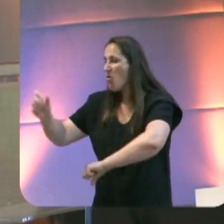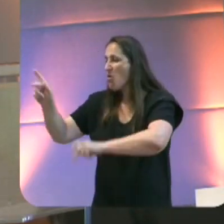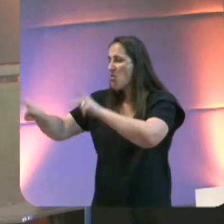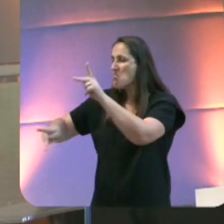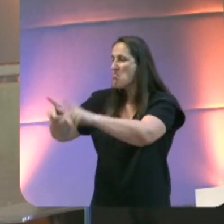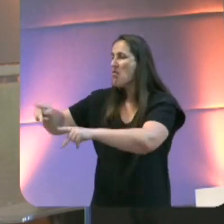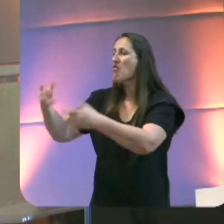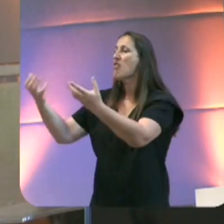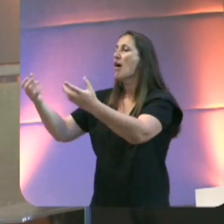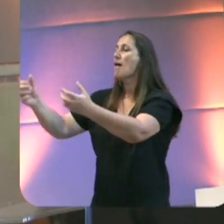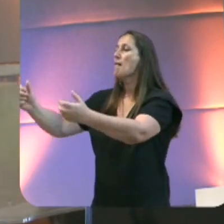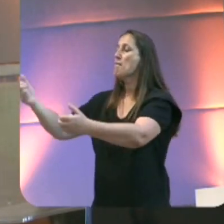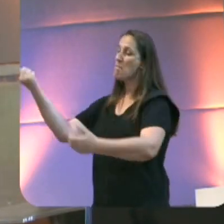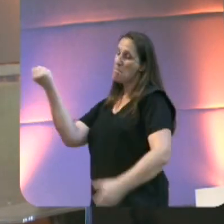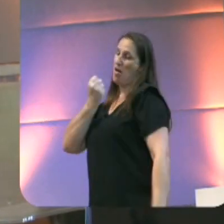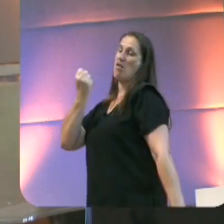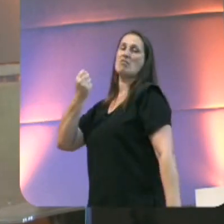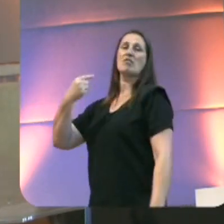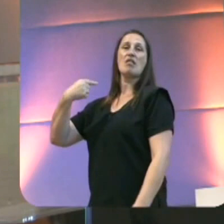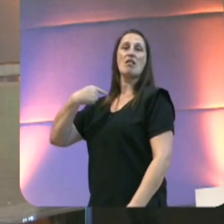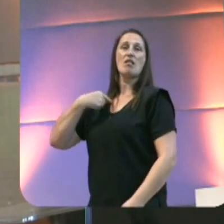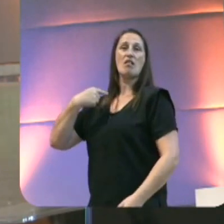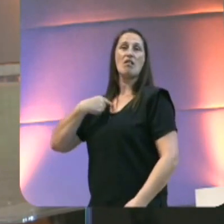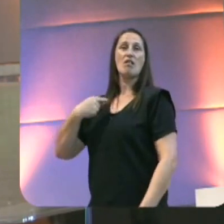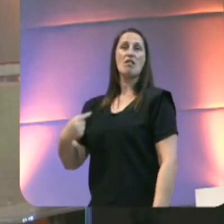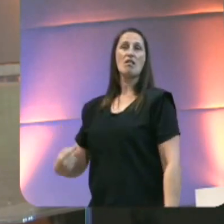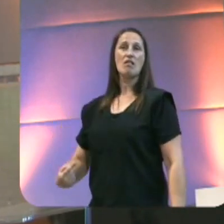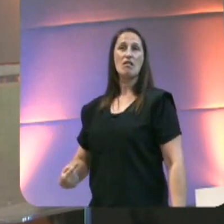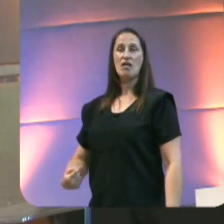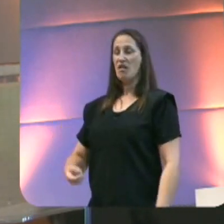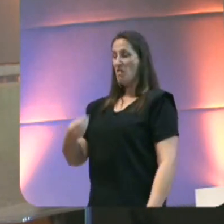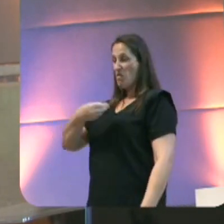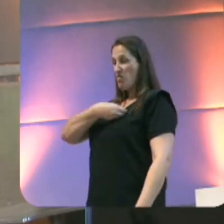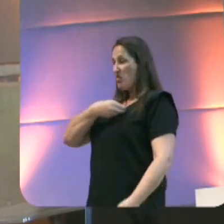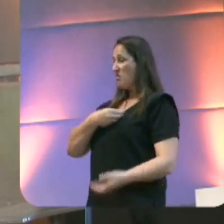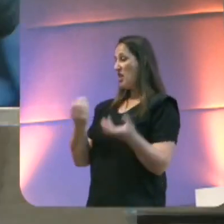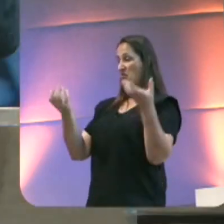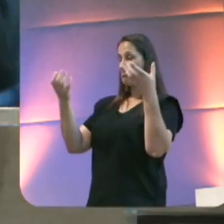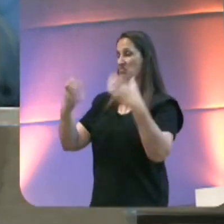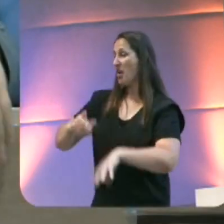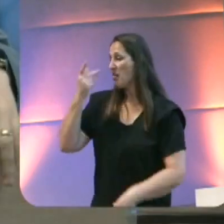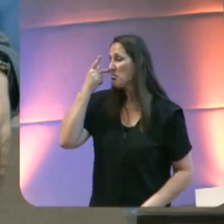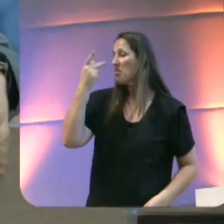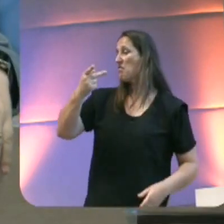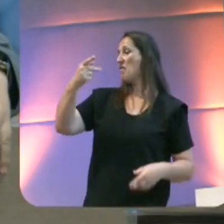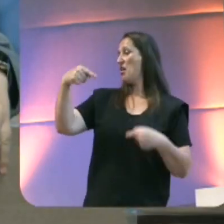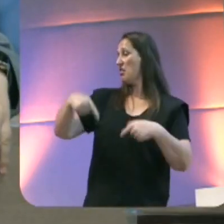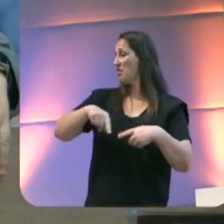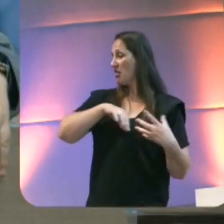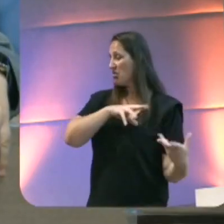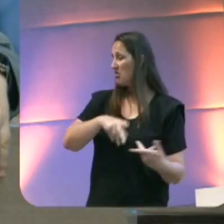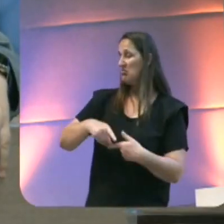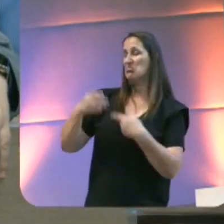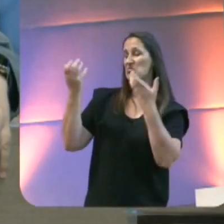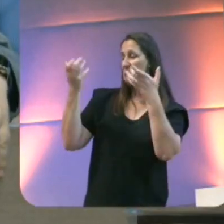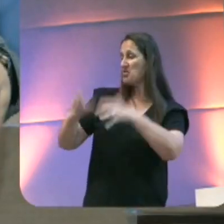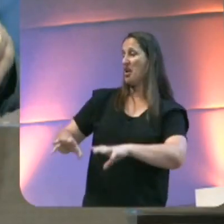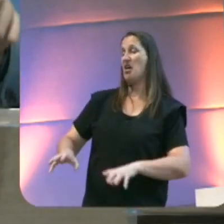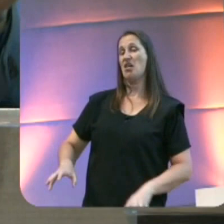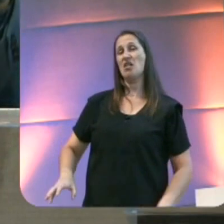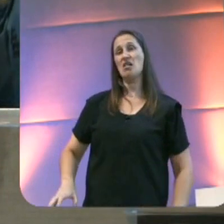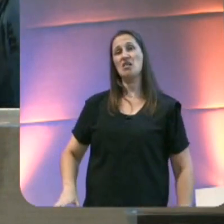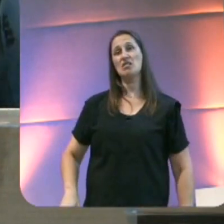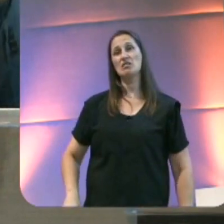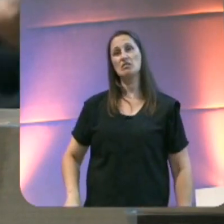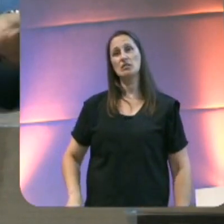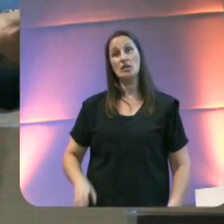querendo me matar. Não adianta viver, eu não quero mais ser profeta, eu não quero nem viver nessa terra. E sabe,